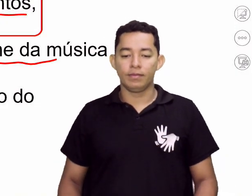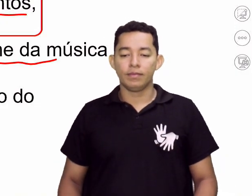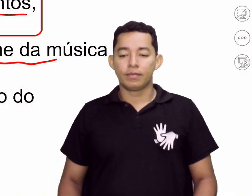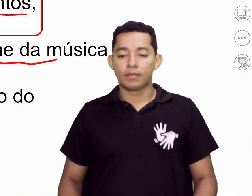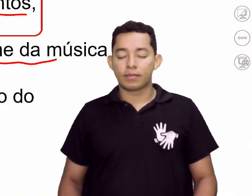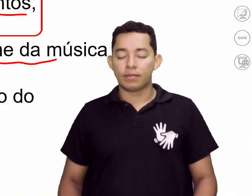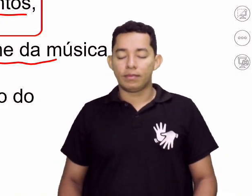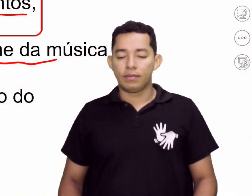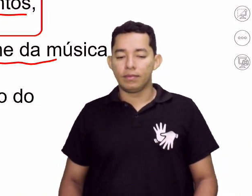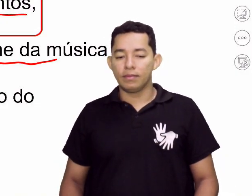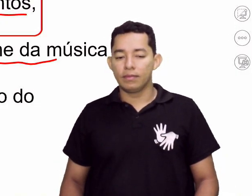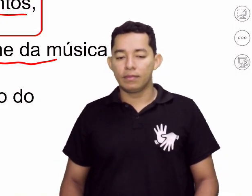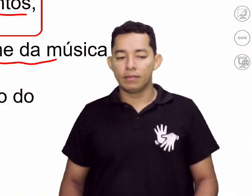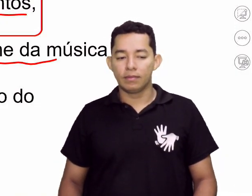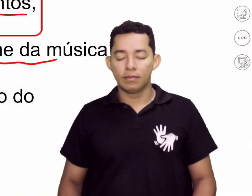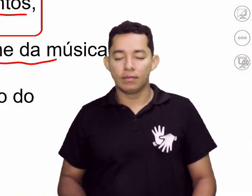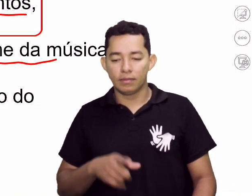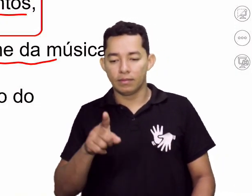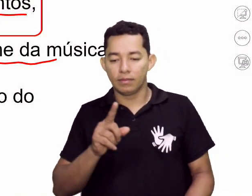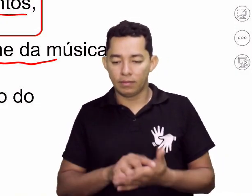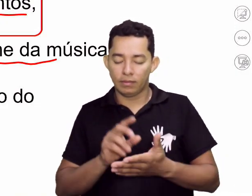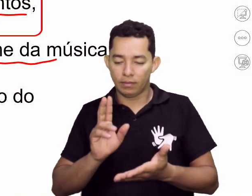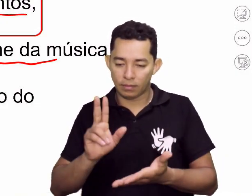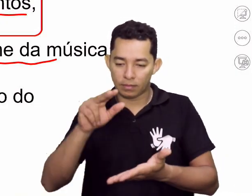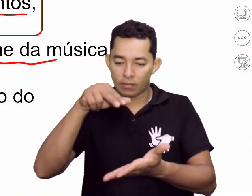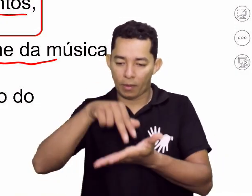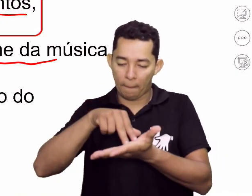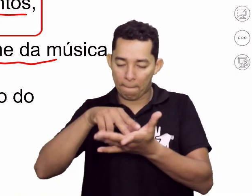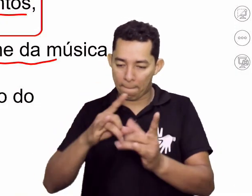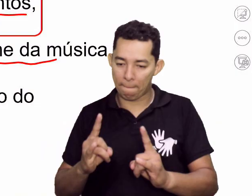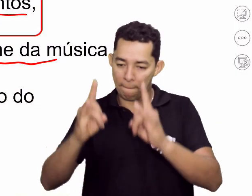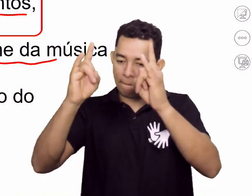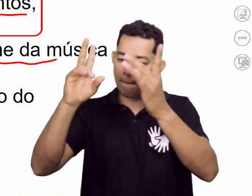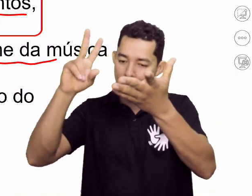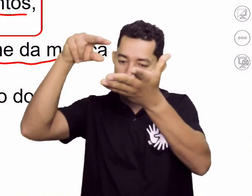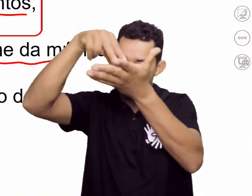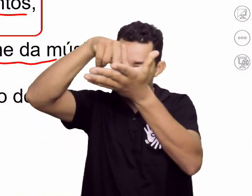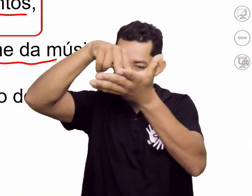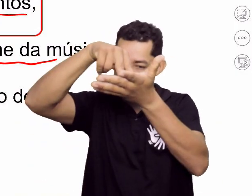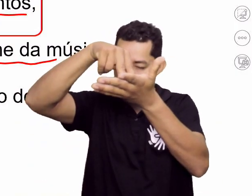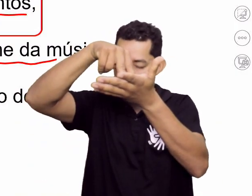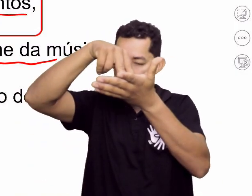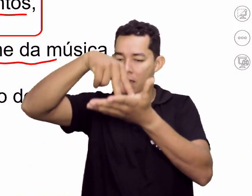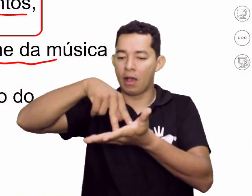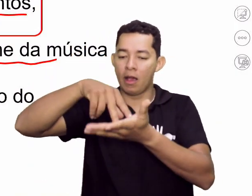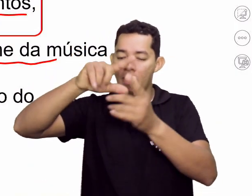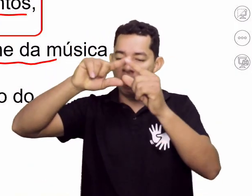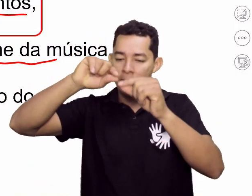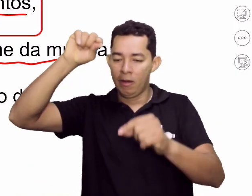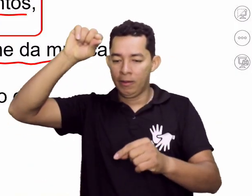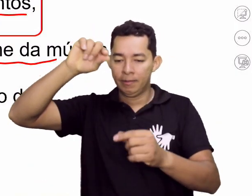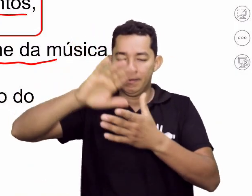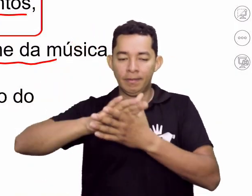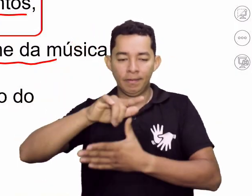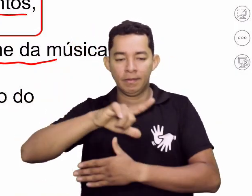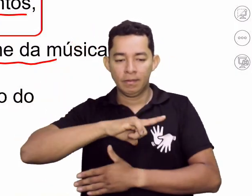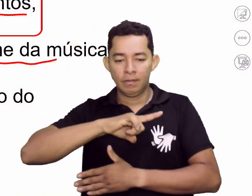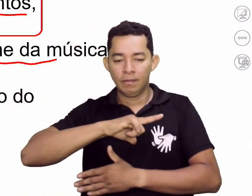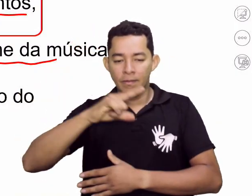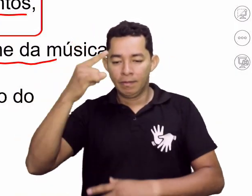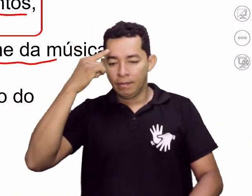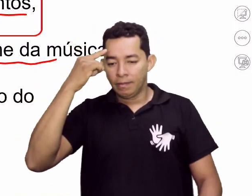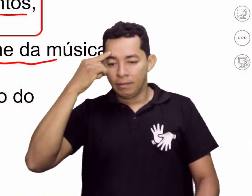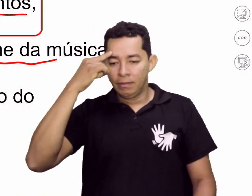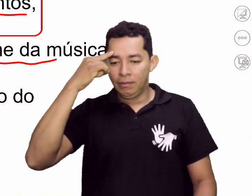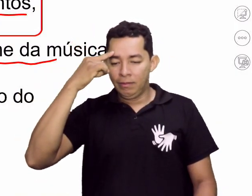se você está em cima se você está aí pendurado num prédio lá no alto, você tem que